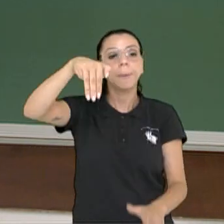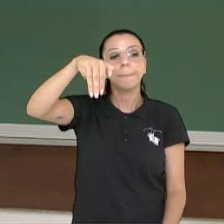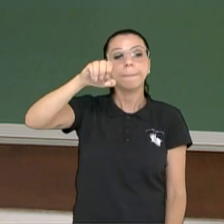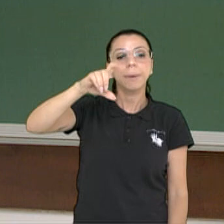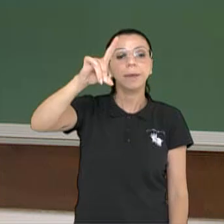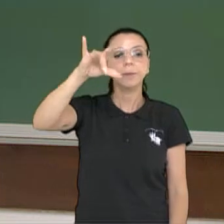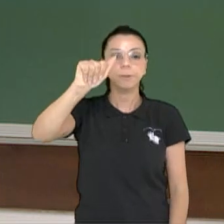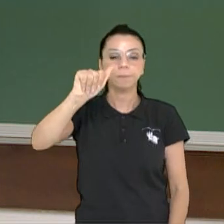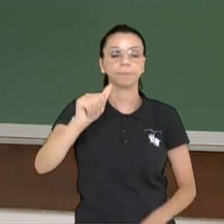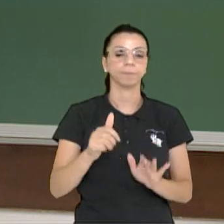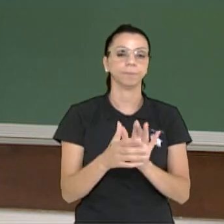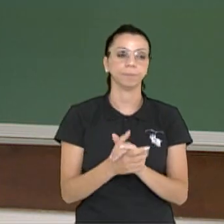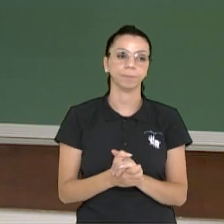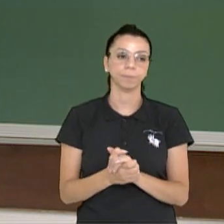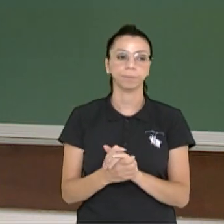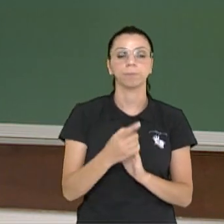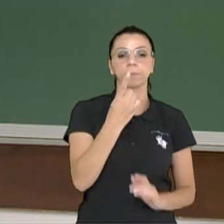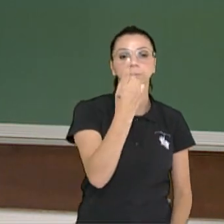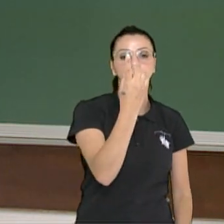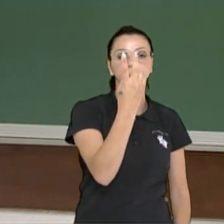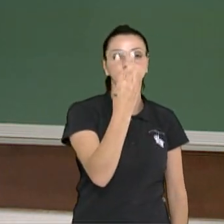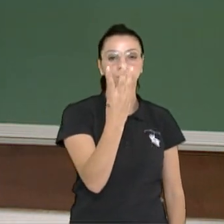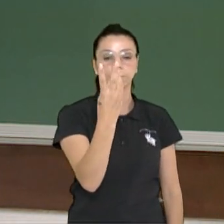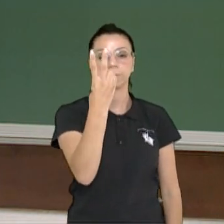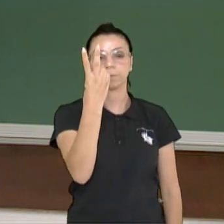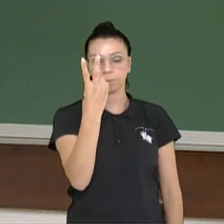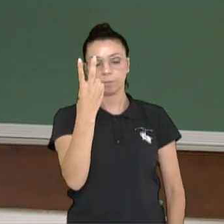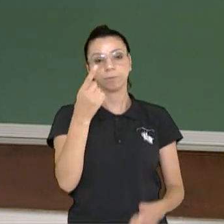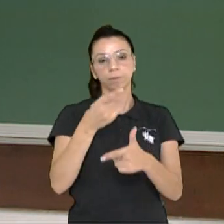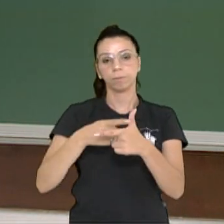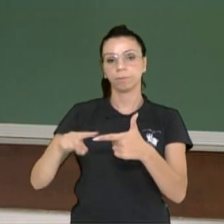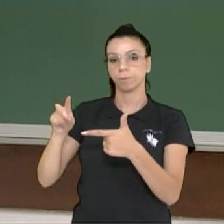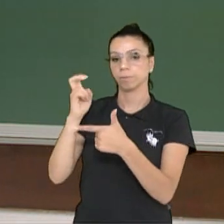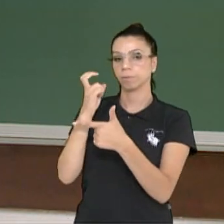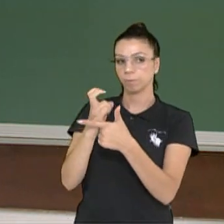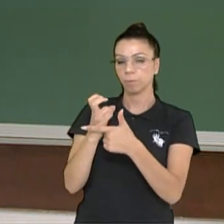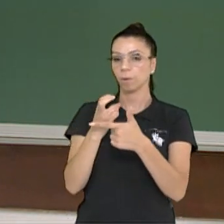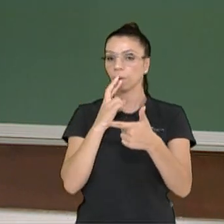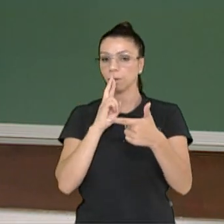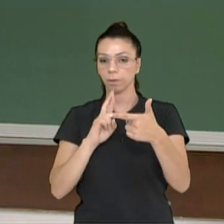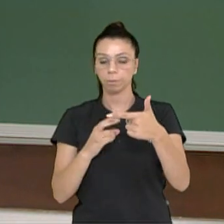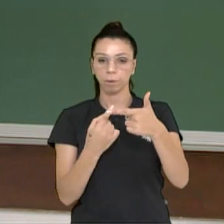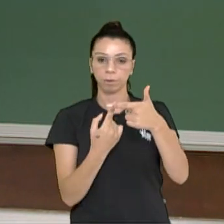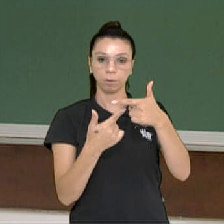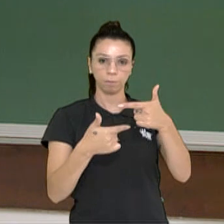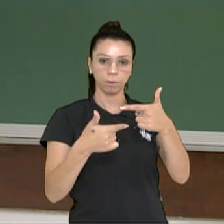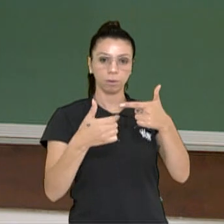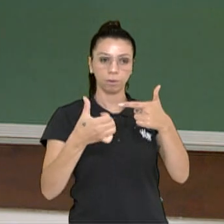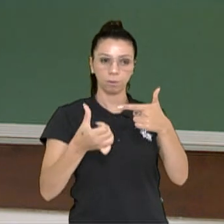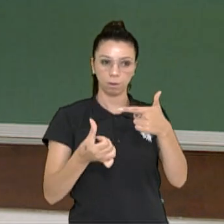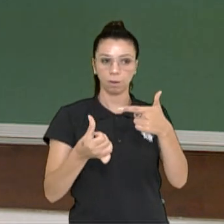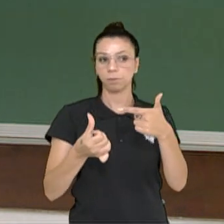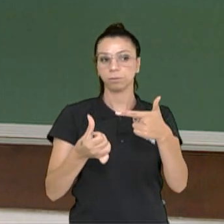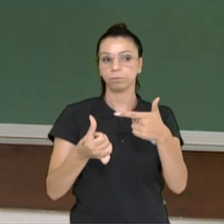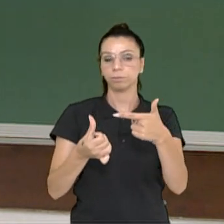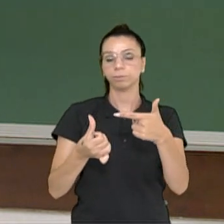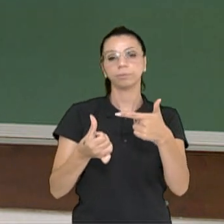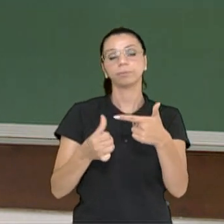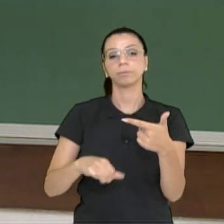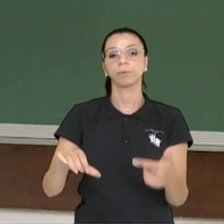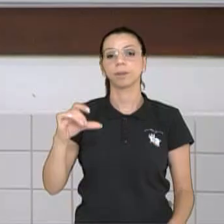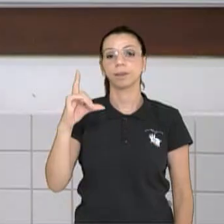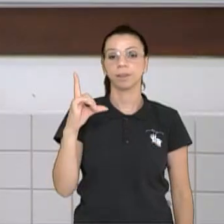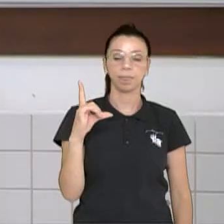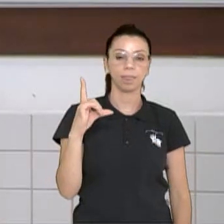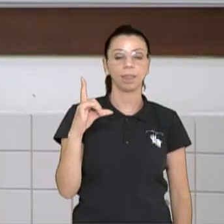média. Então, 132 dividido por 5 dá 26. Na hora de marcar no seu gabarito, você marca lá